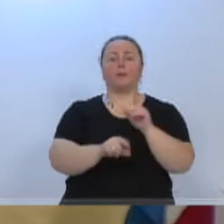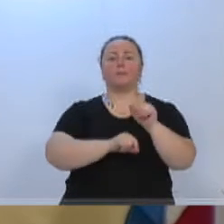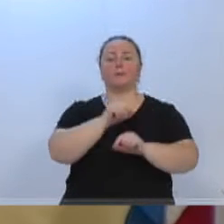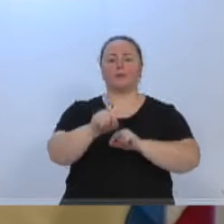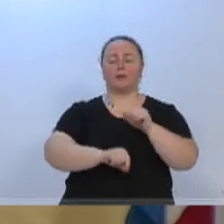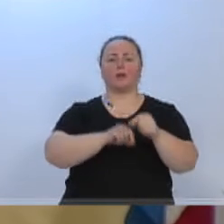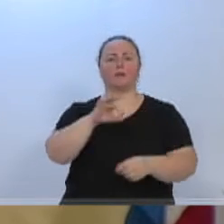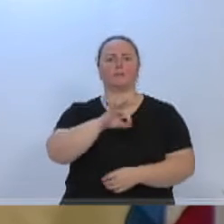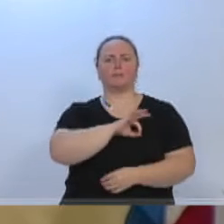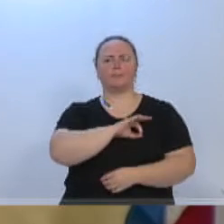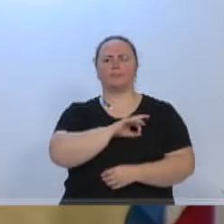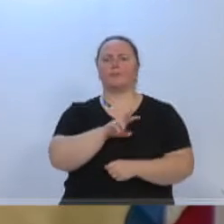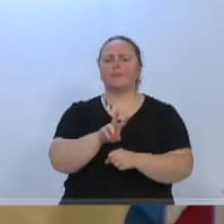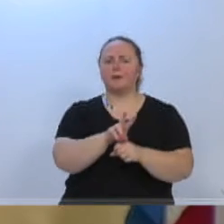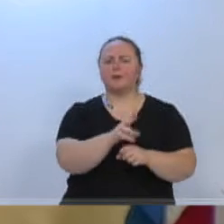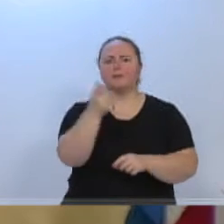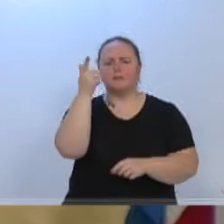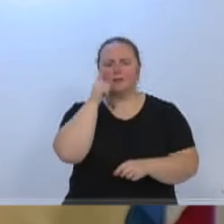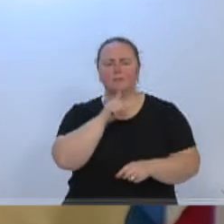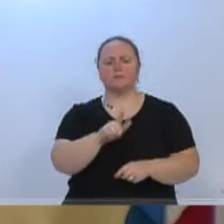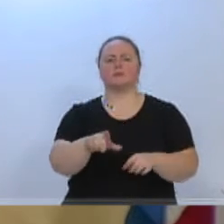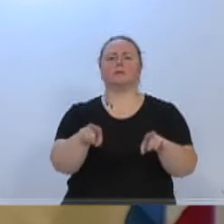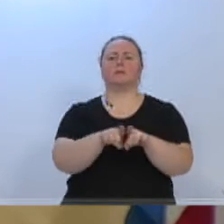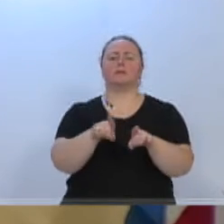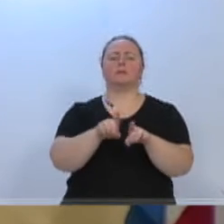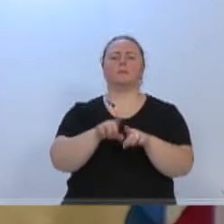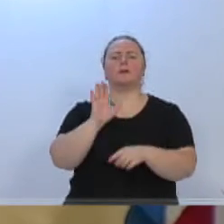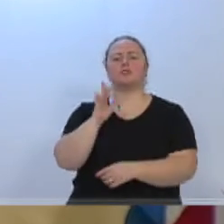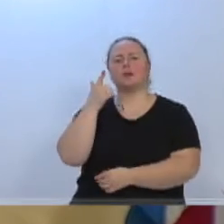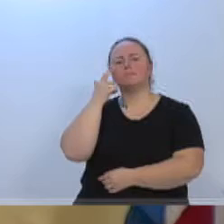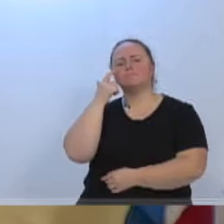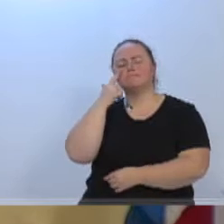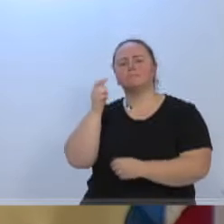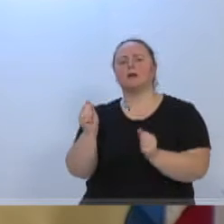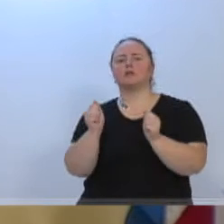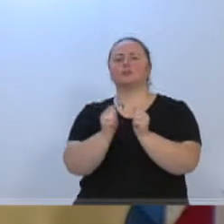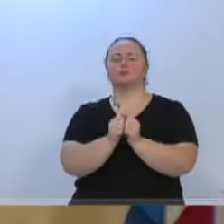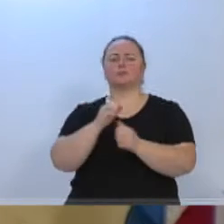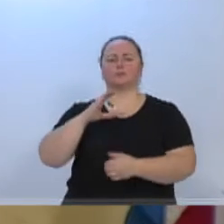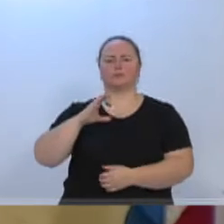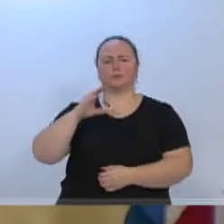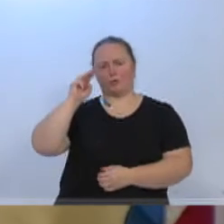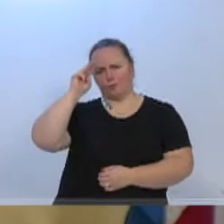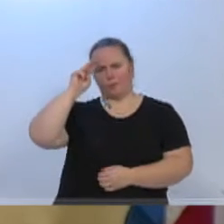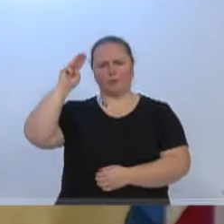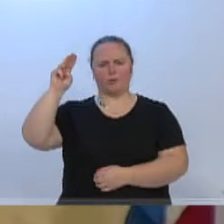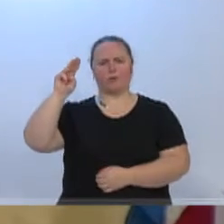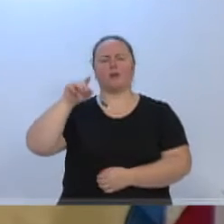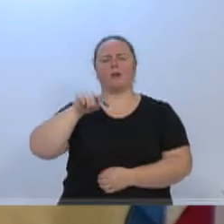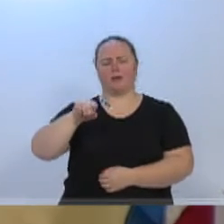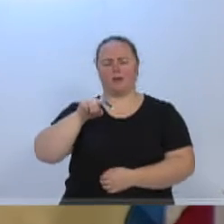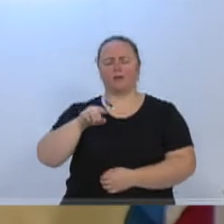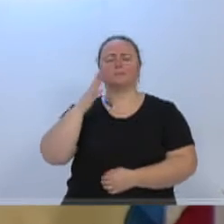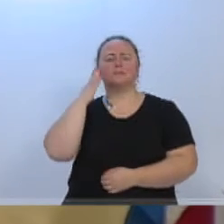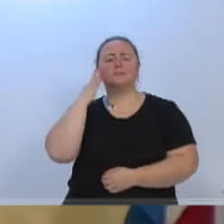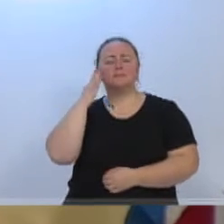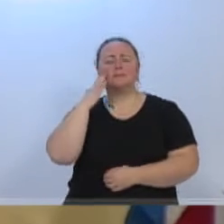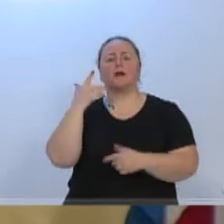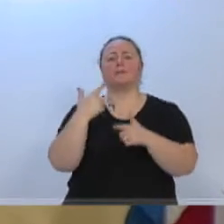polícia. Procurei hoje o coronel também Jefferson Schmidt para saber uma resposta. A gente sabe de todas as problemáticas de estrutura,